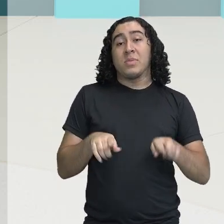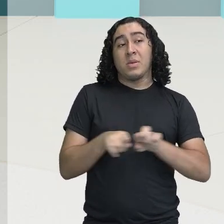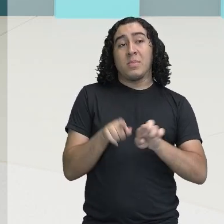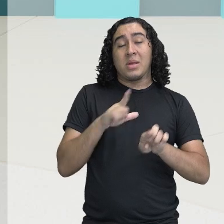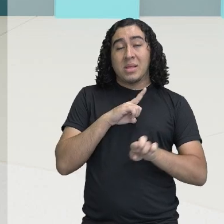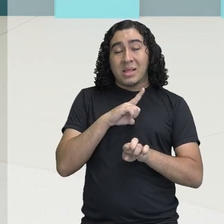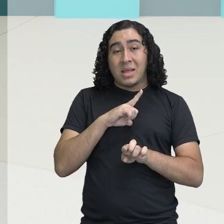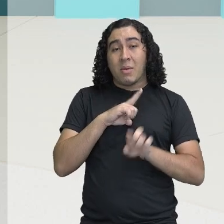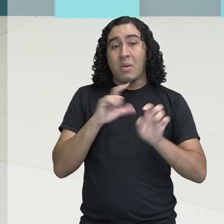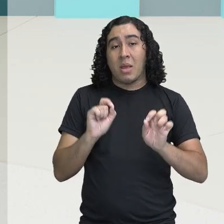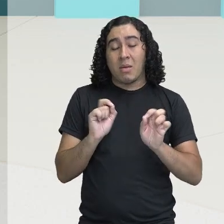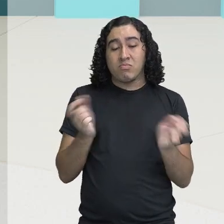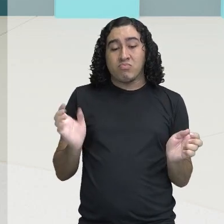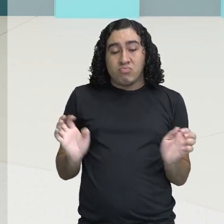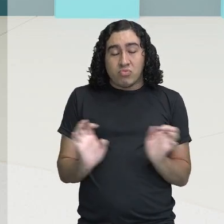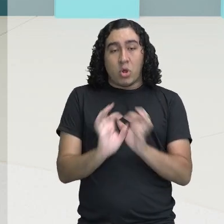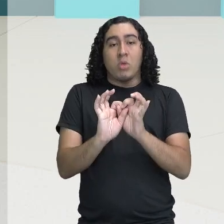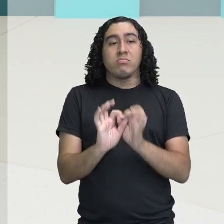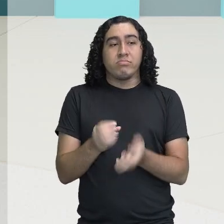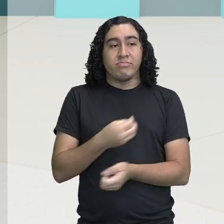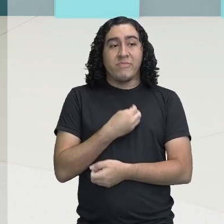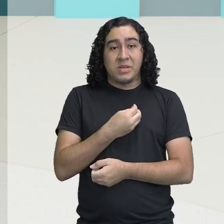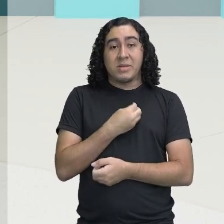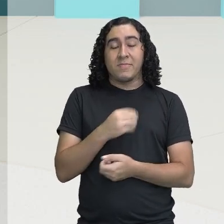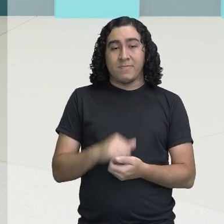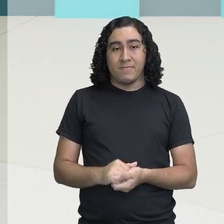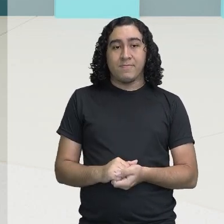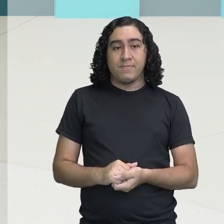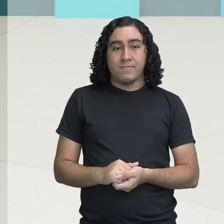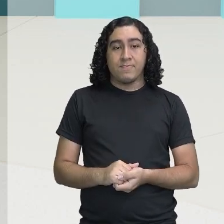o quê? Vivendo,